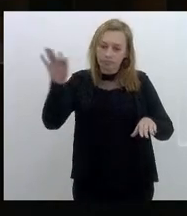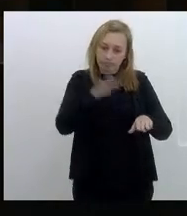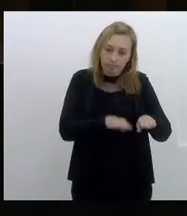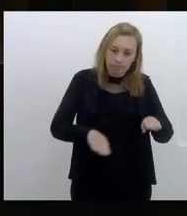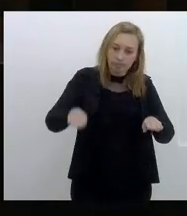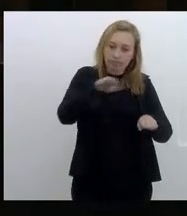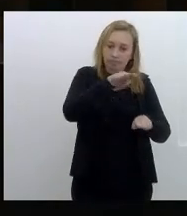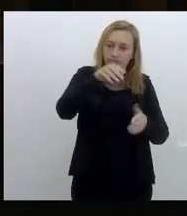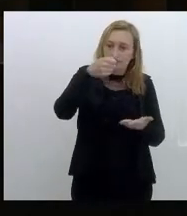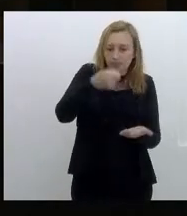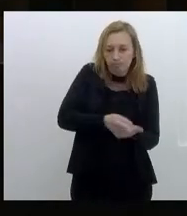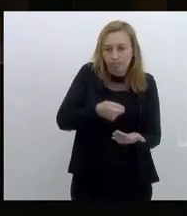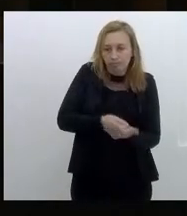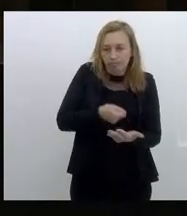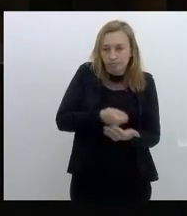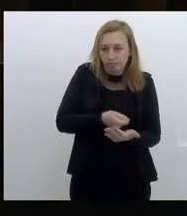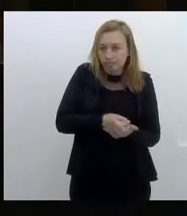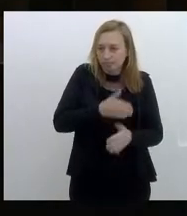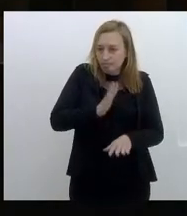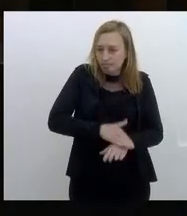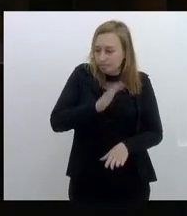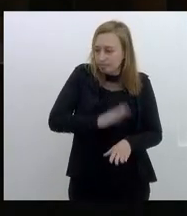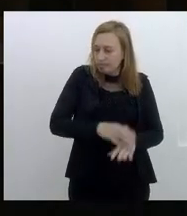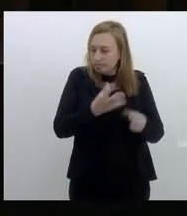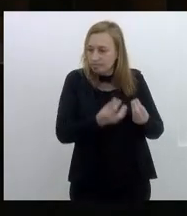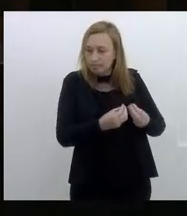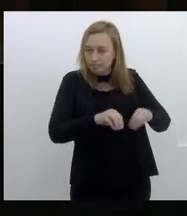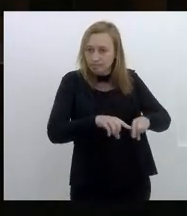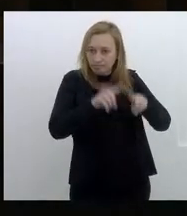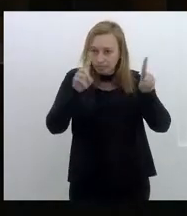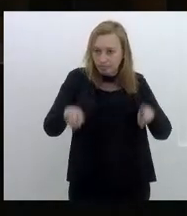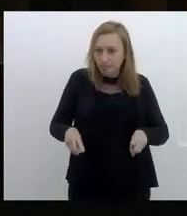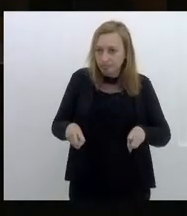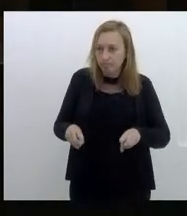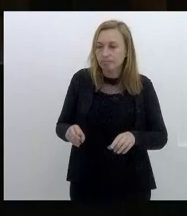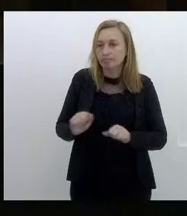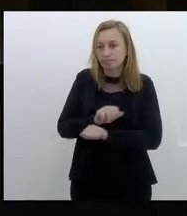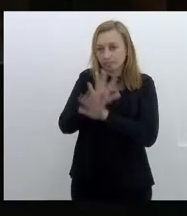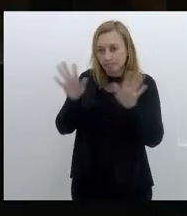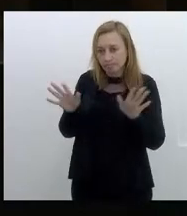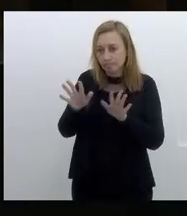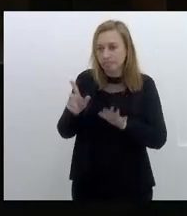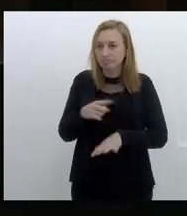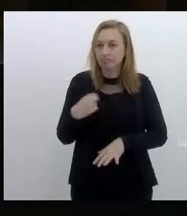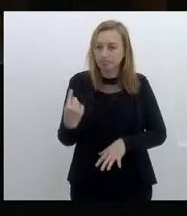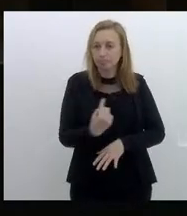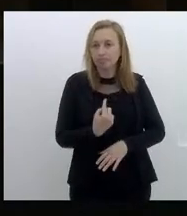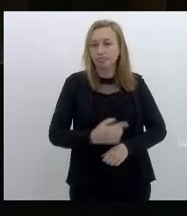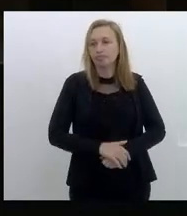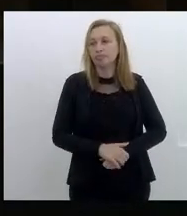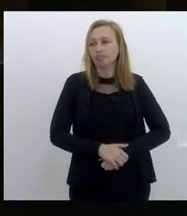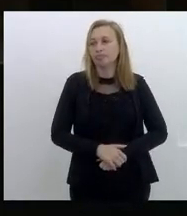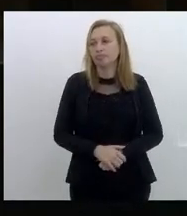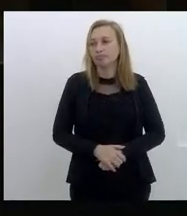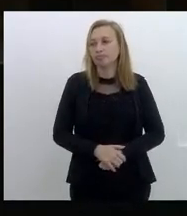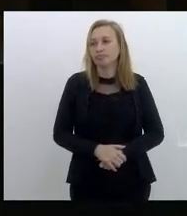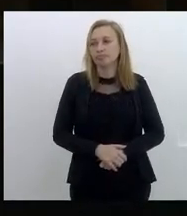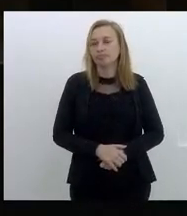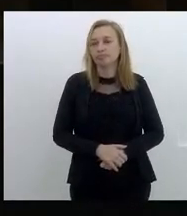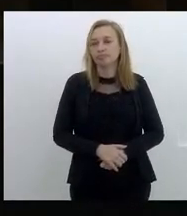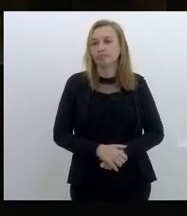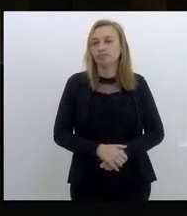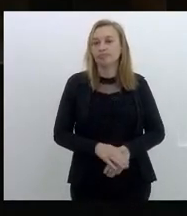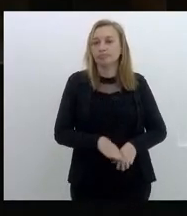que vai precarizar ainda mais o servidor EA servidora pública que isso esteja Claro a todos nós E